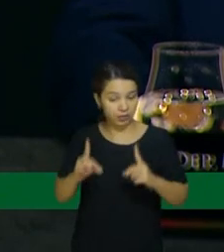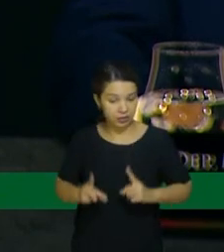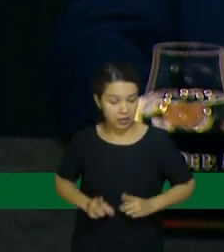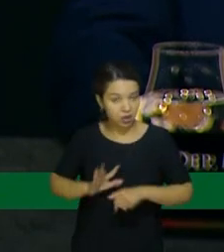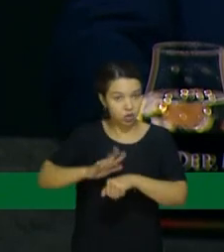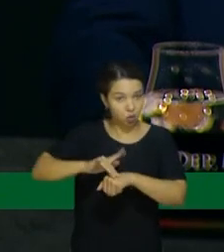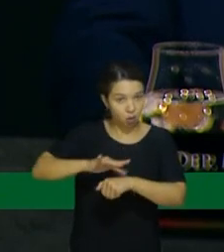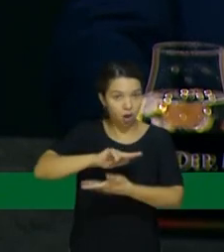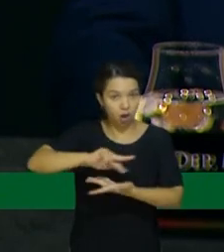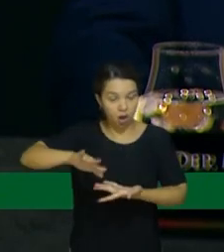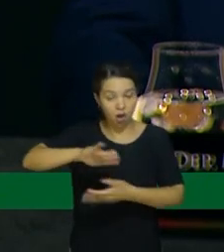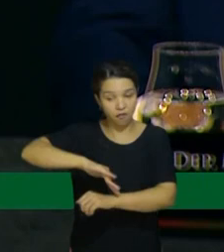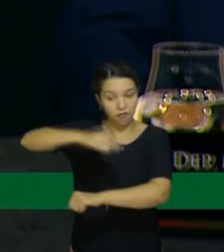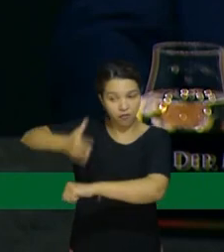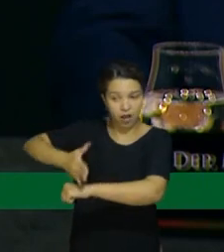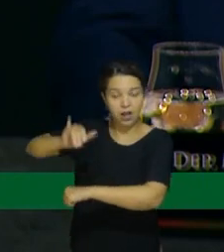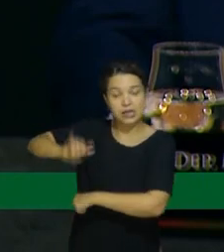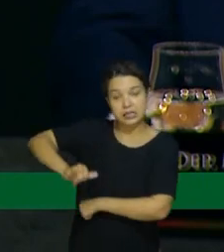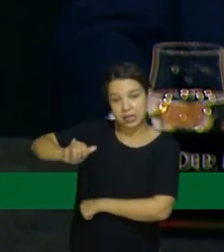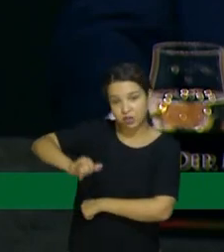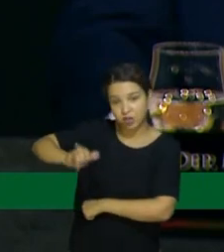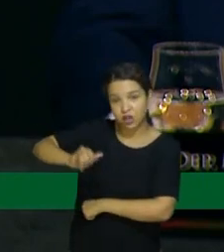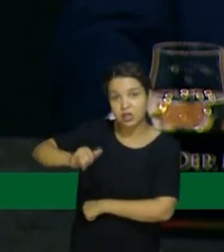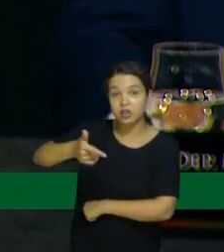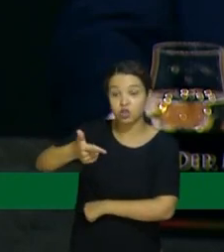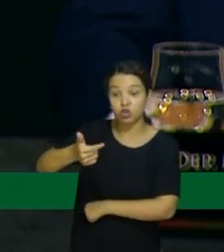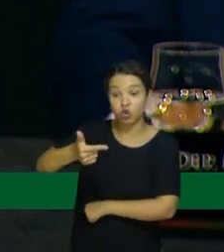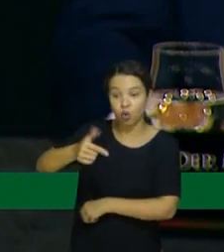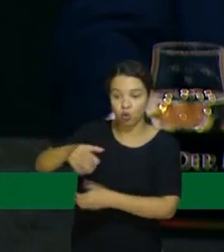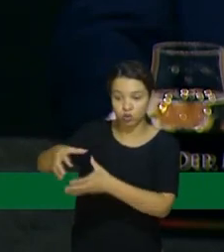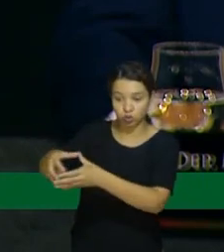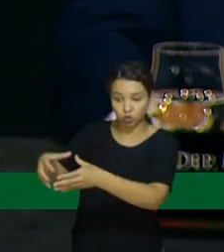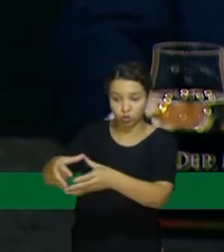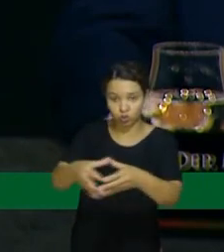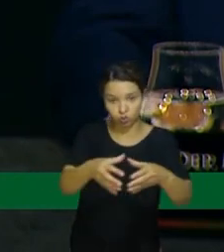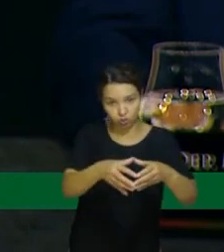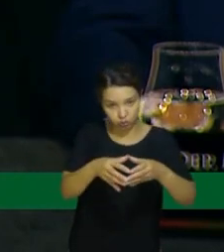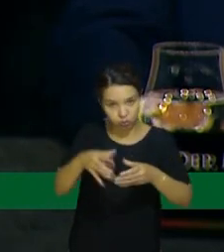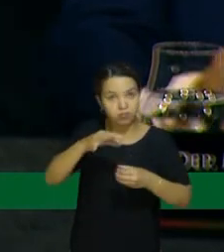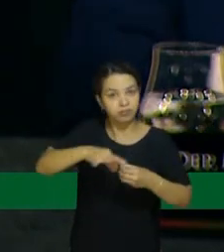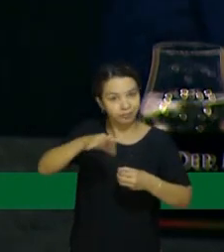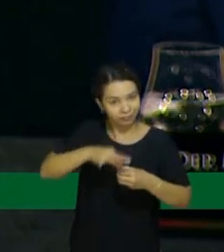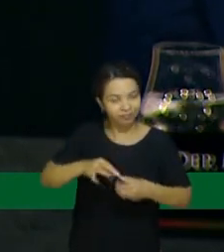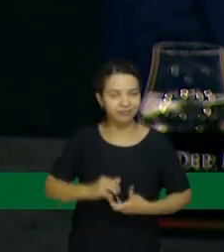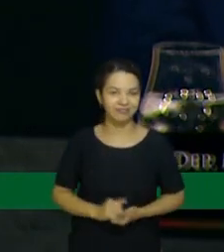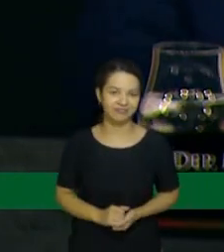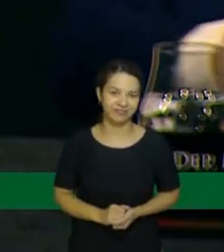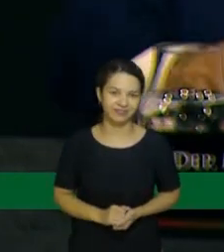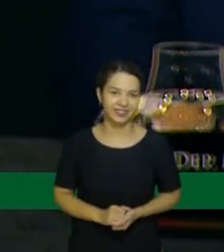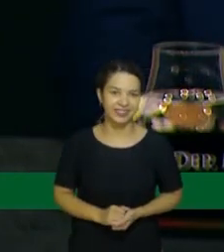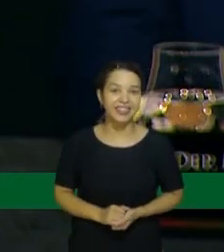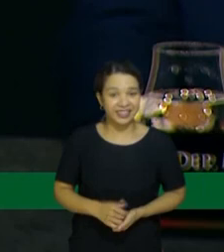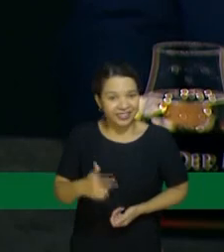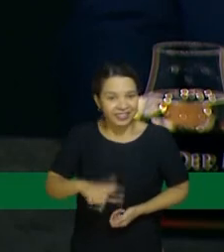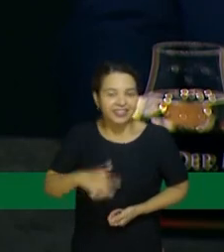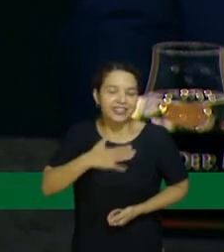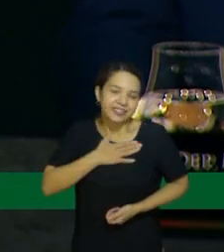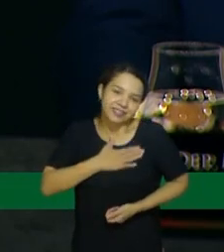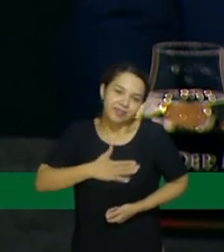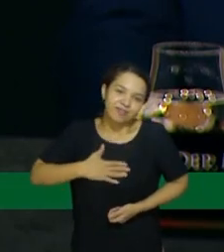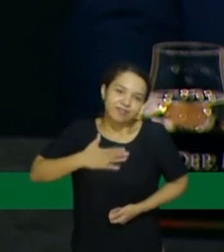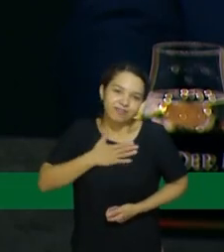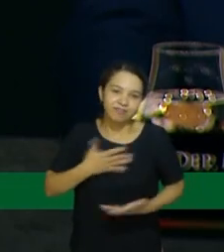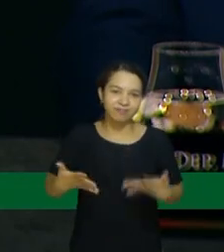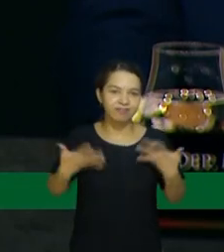Itajaí onde abrigam 12 entidades é um prazer estar aqui novamente Eu repito e